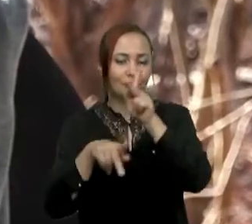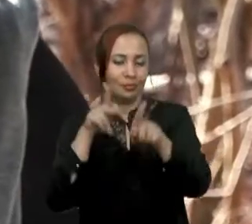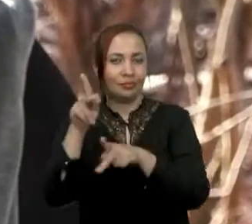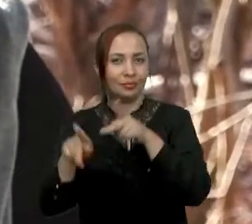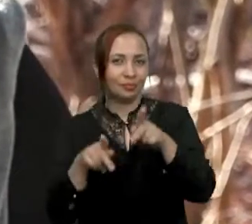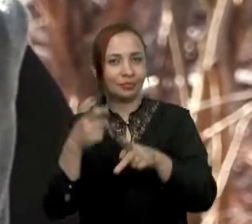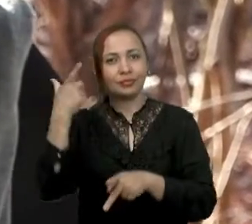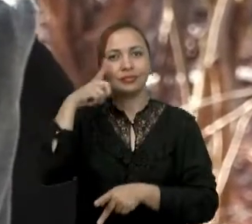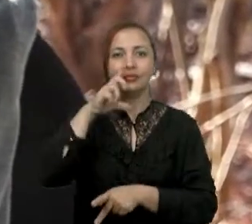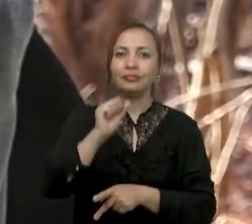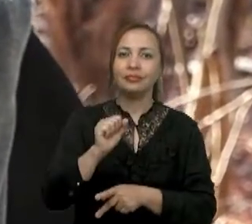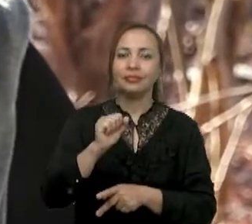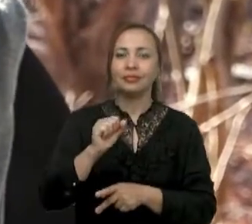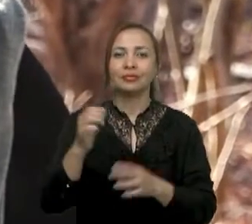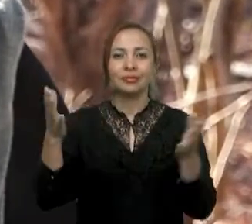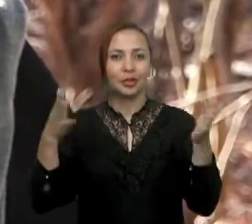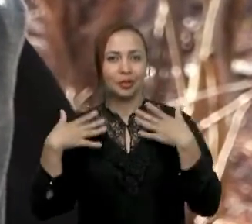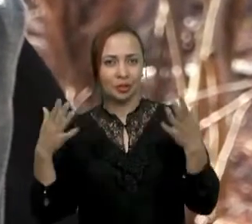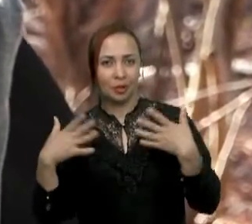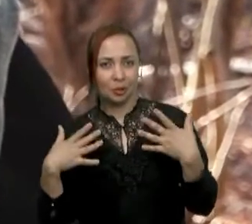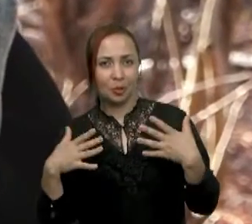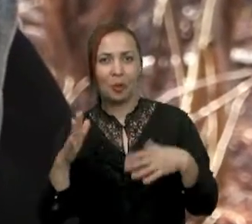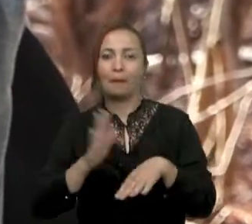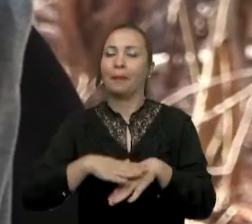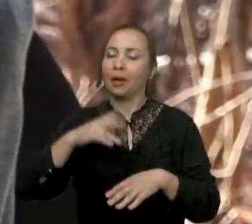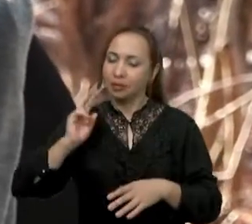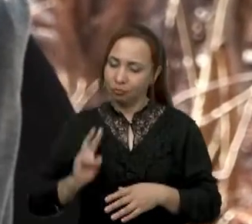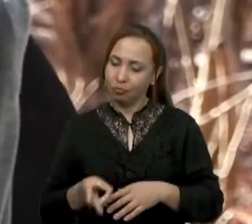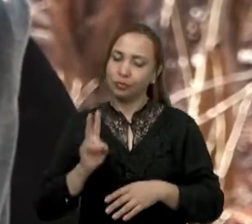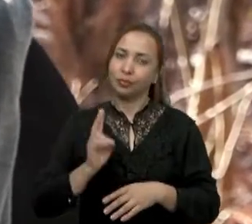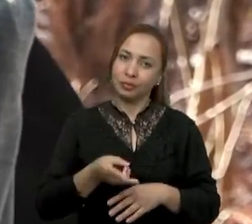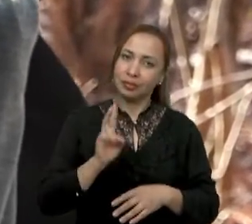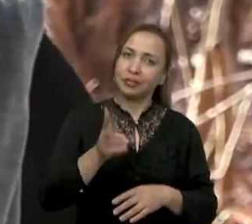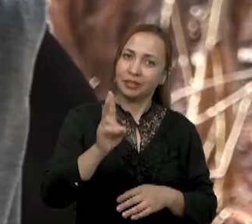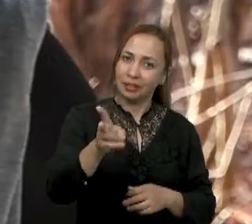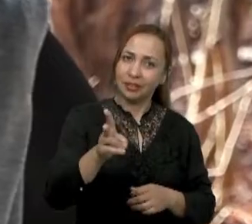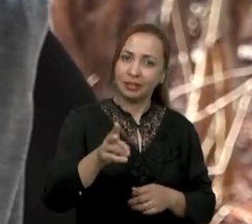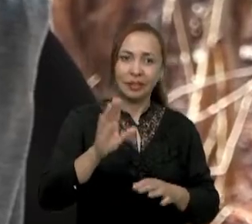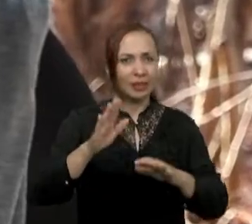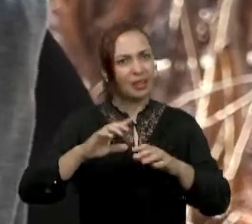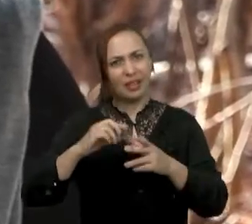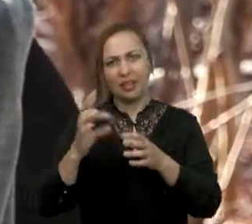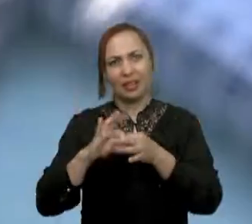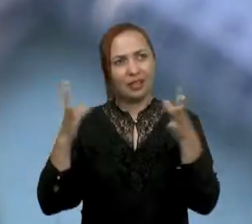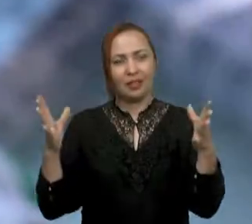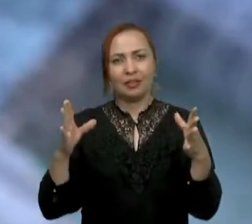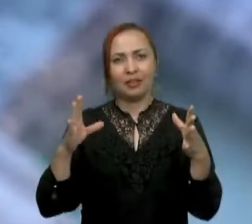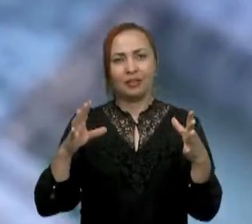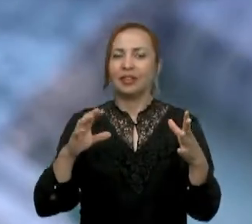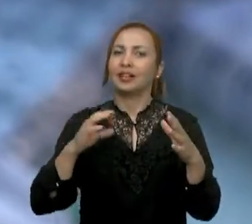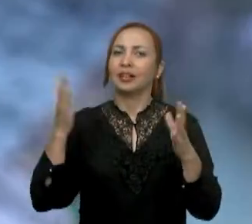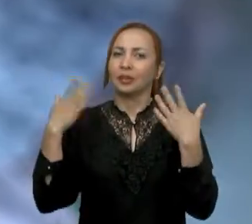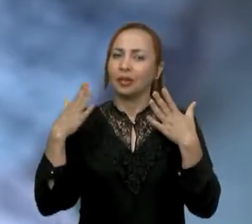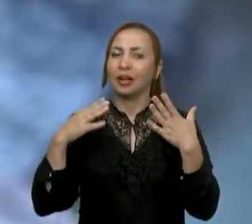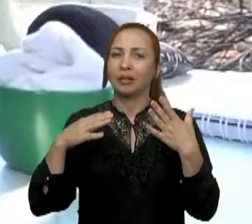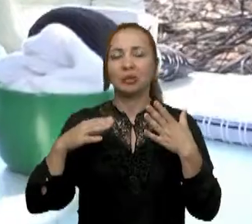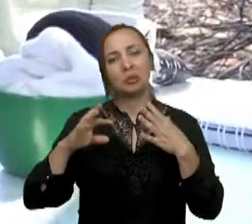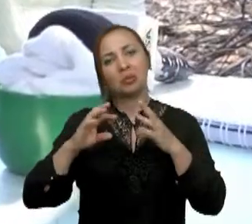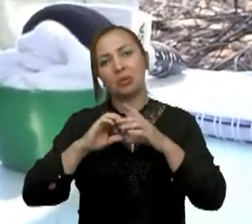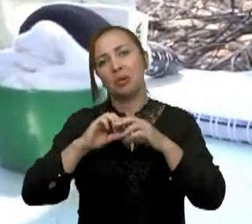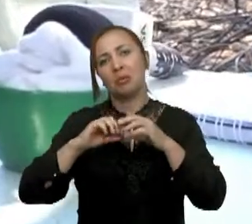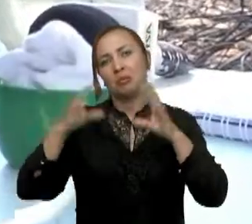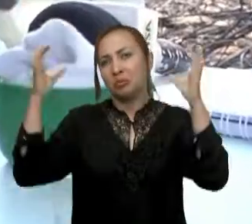que elas conseguem ter uma o mais constante independente da temperatura ambiente das e tem uma eficácia